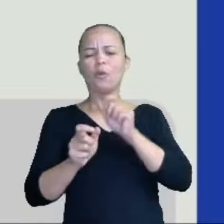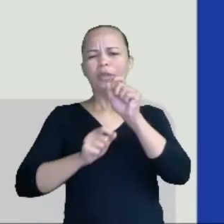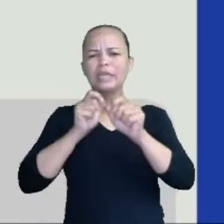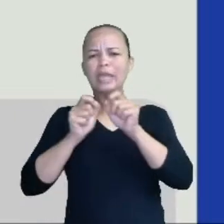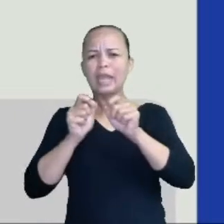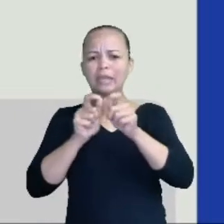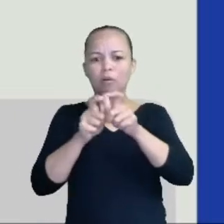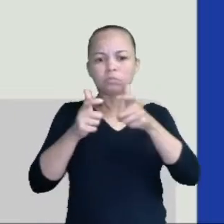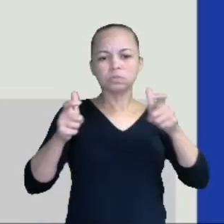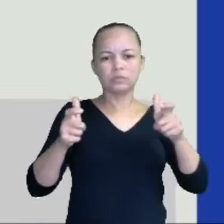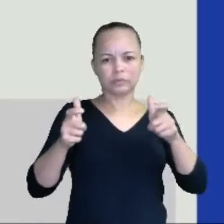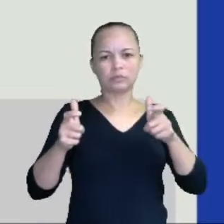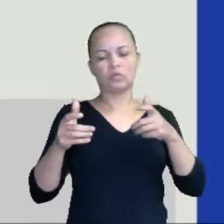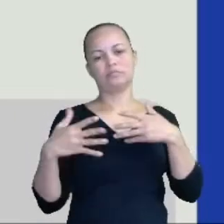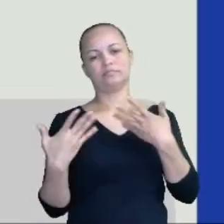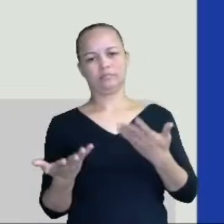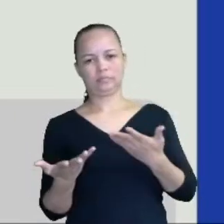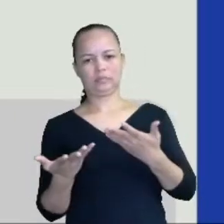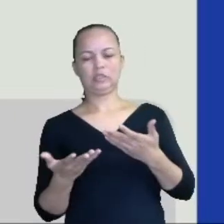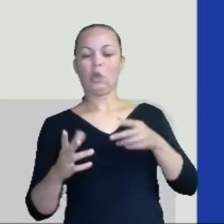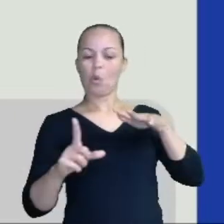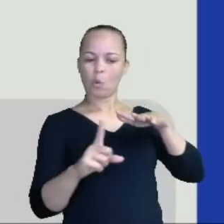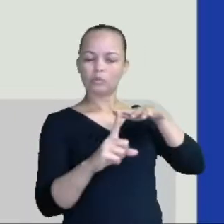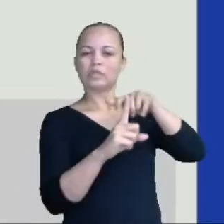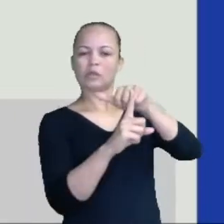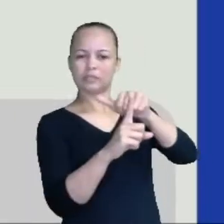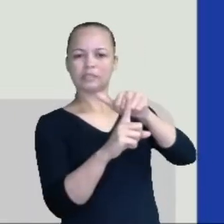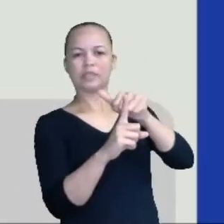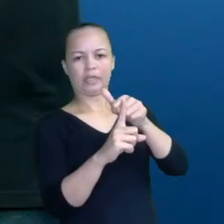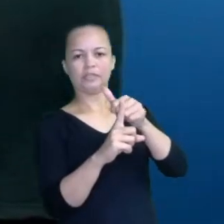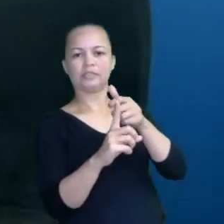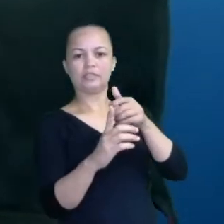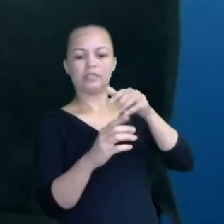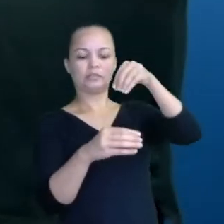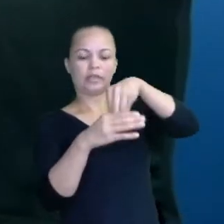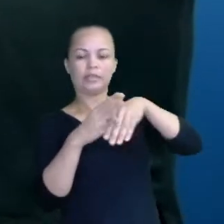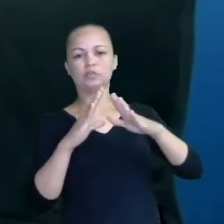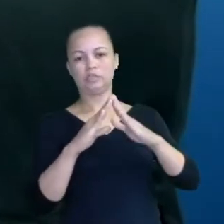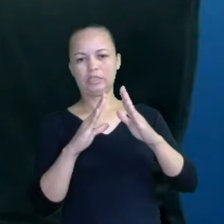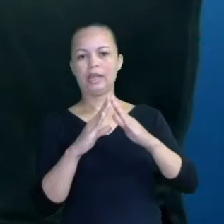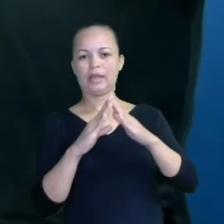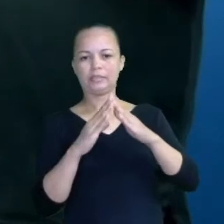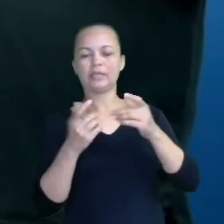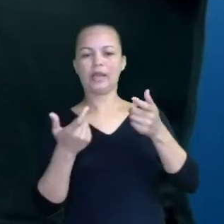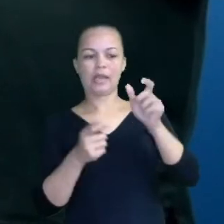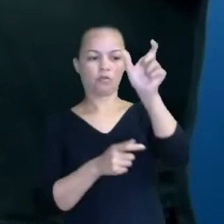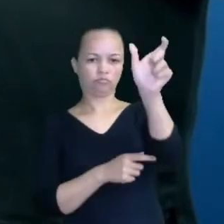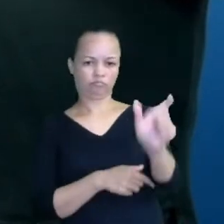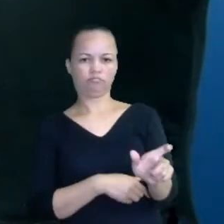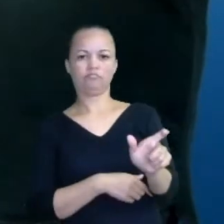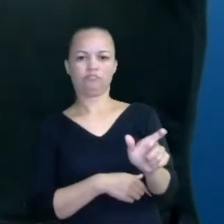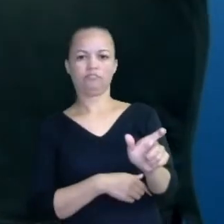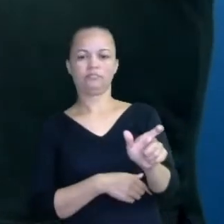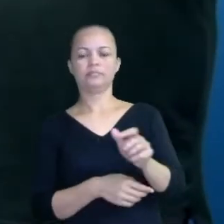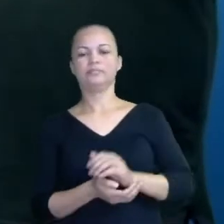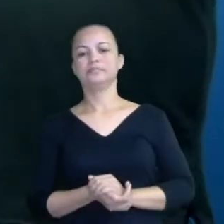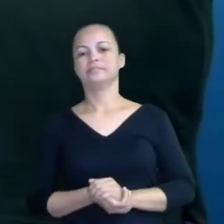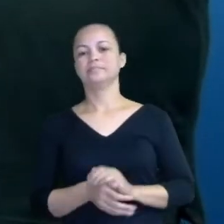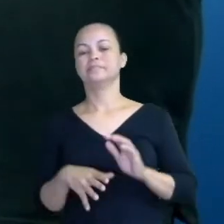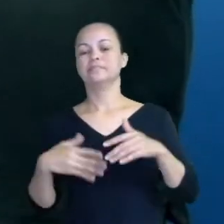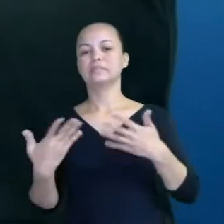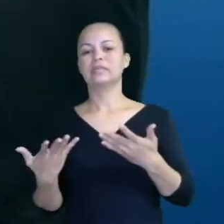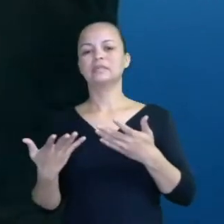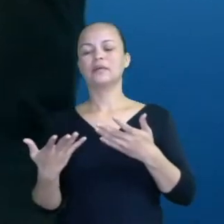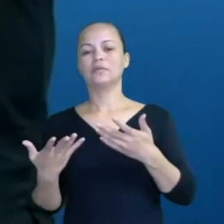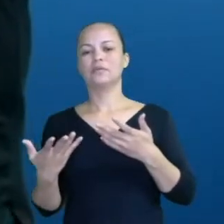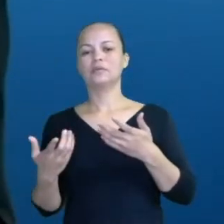aumentou? Logo vem a resposta, os acidentes domésticos. Os acidentes domésticos é o sujeito. Ou seja,